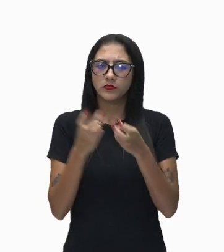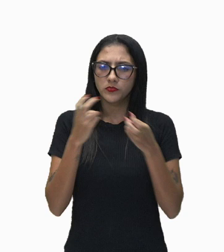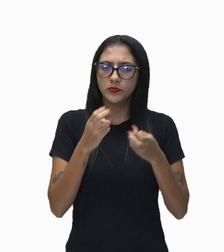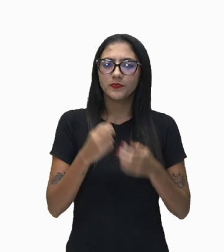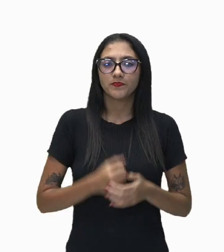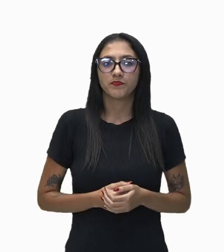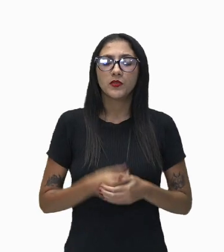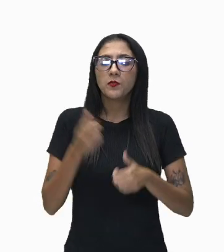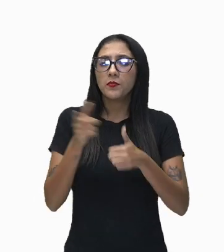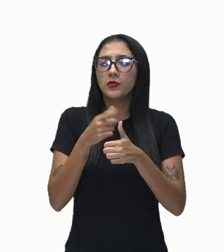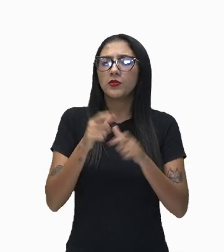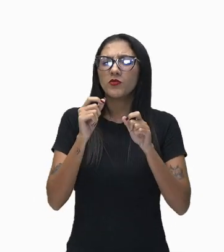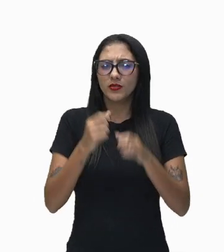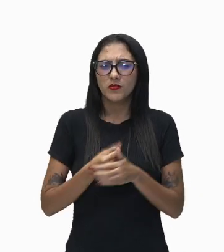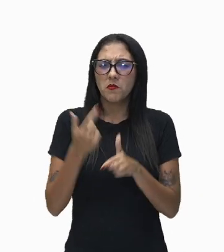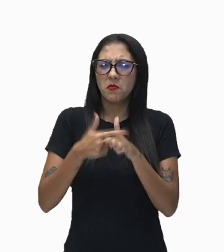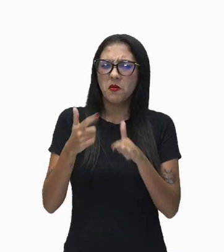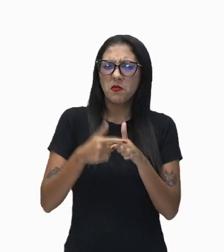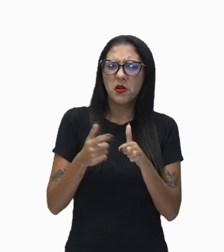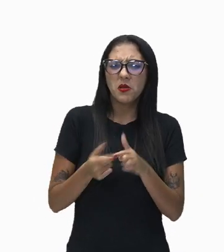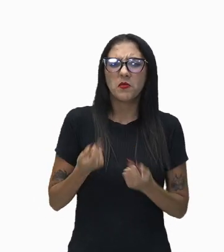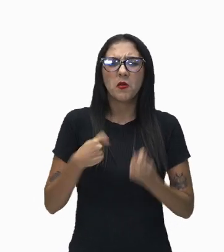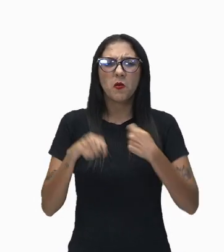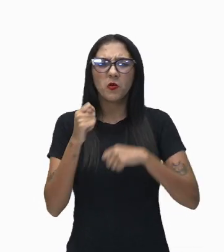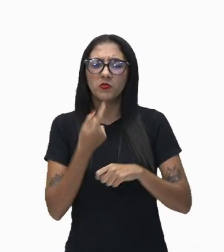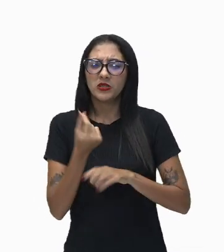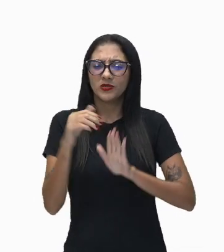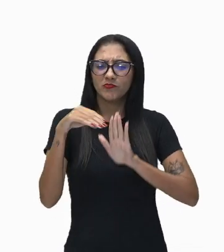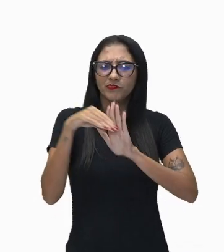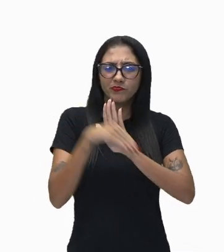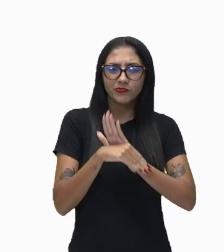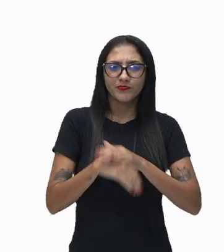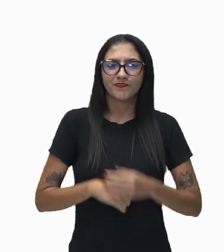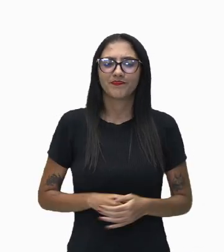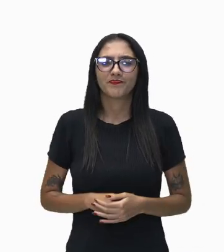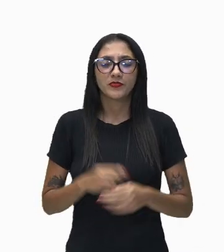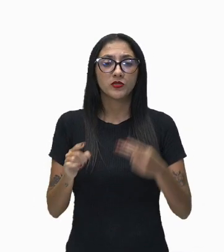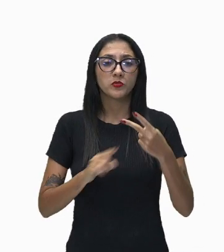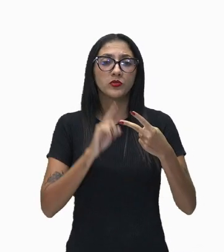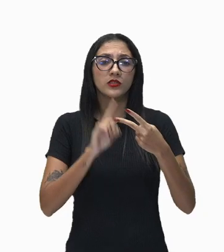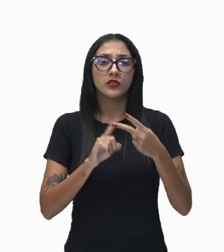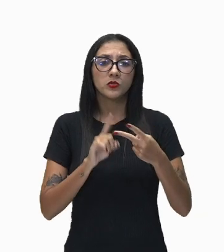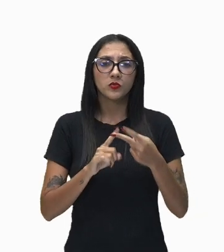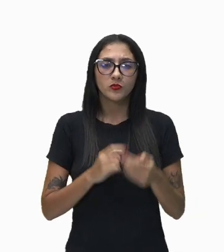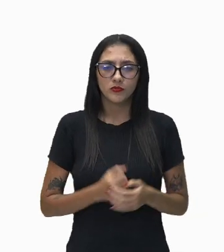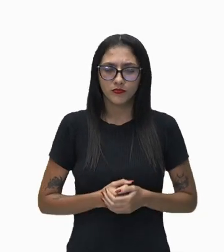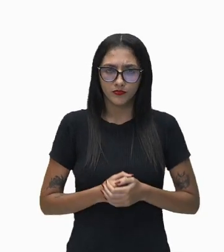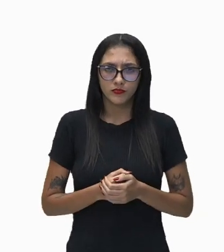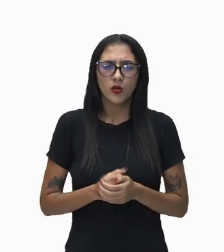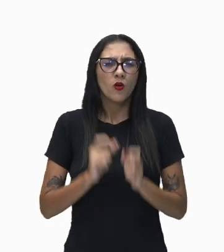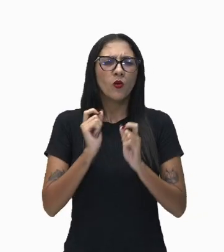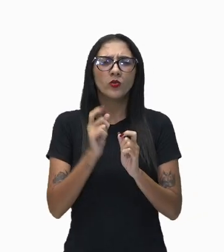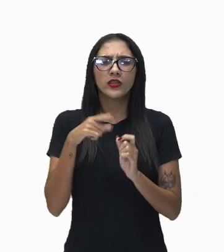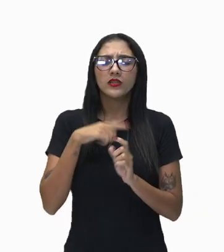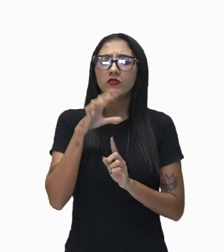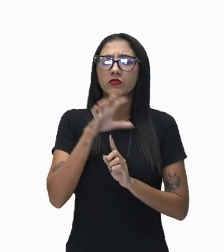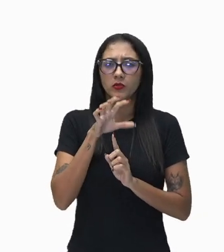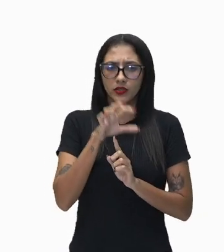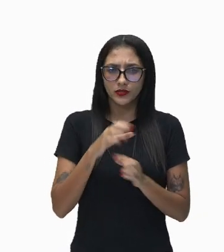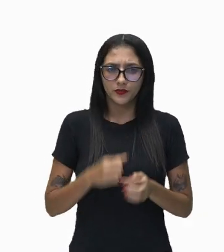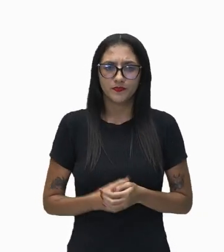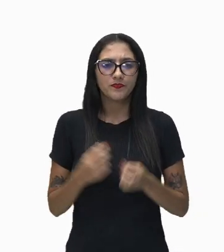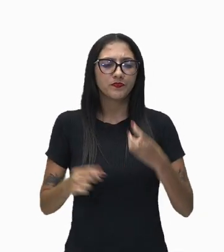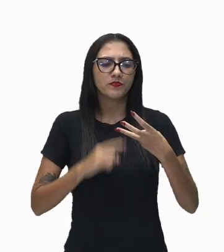A primeira delas, a quebra da Bolsa de Valores. Segunda, razões da Grande Depressão. E a terceira,